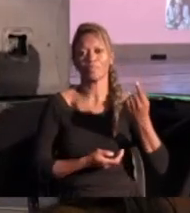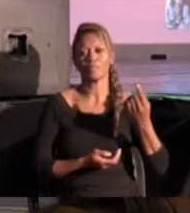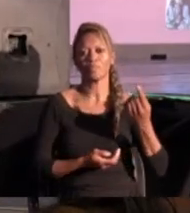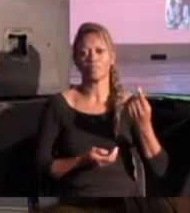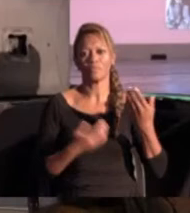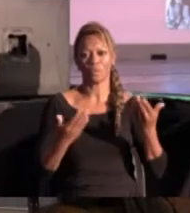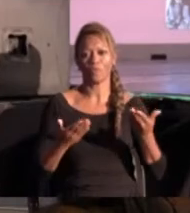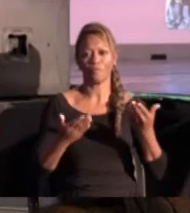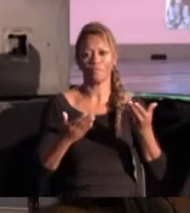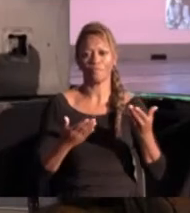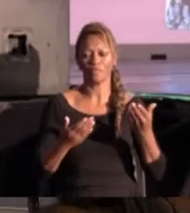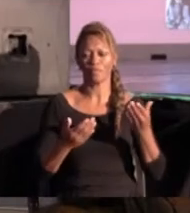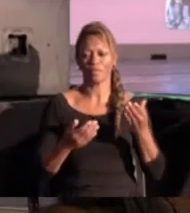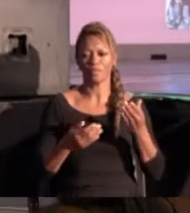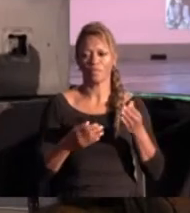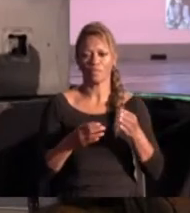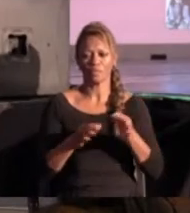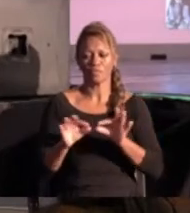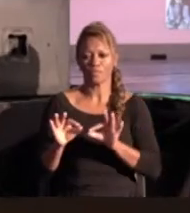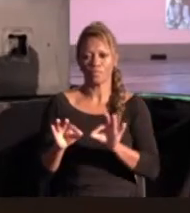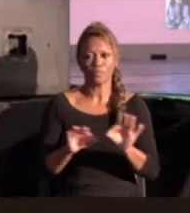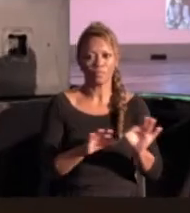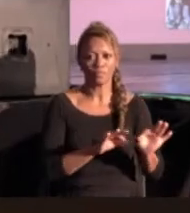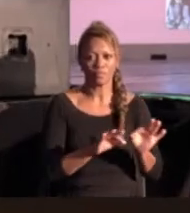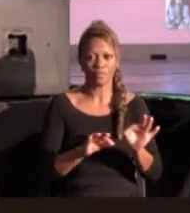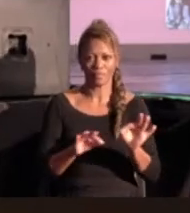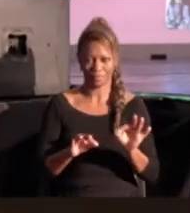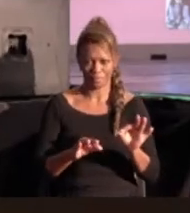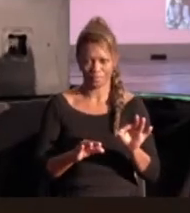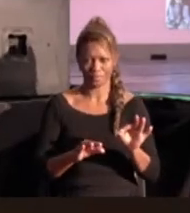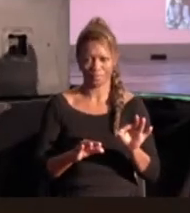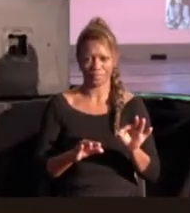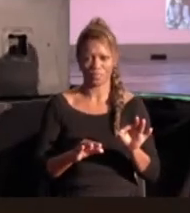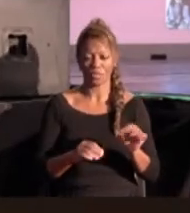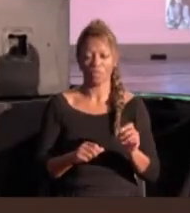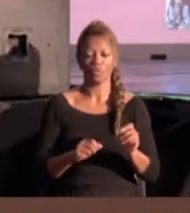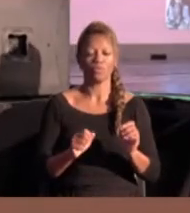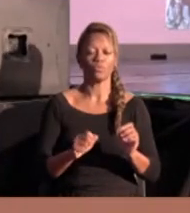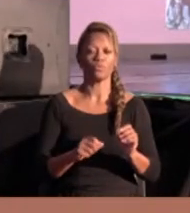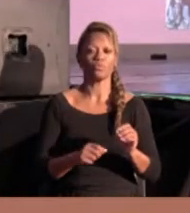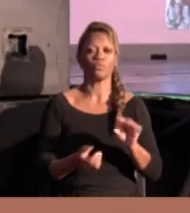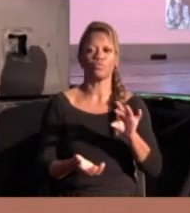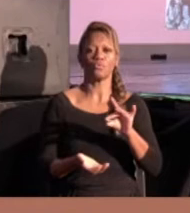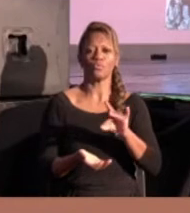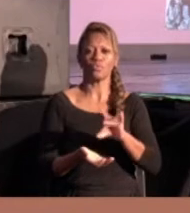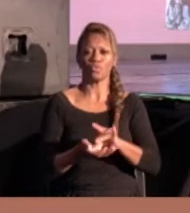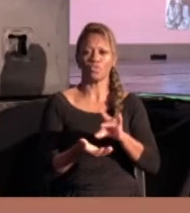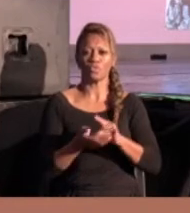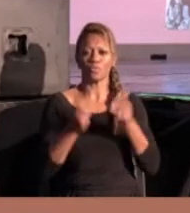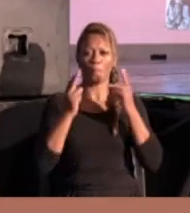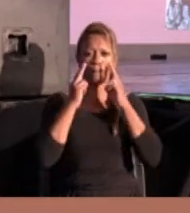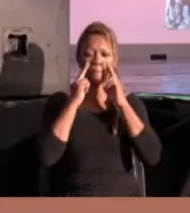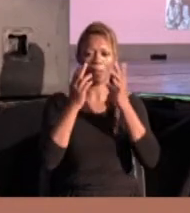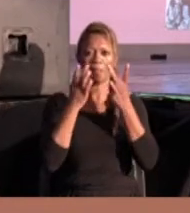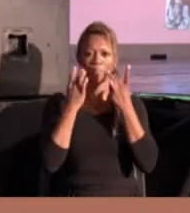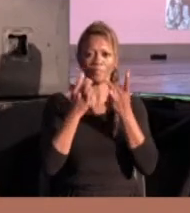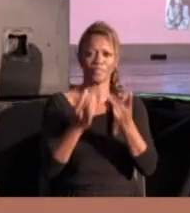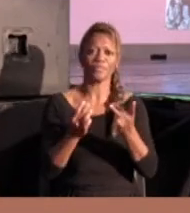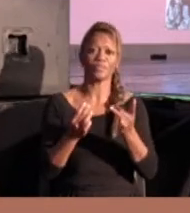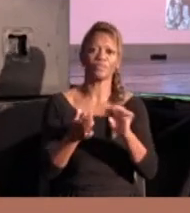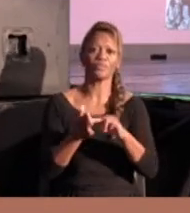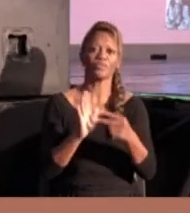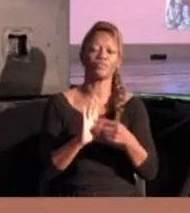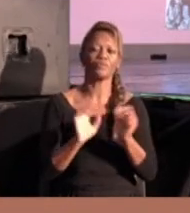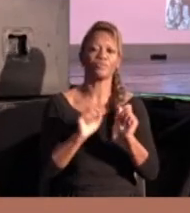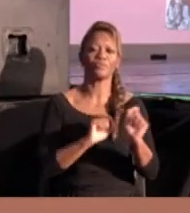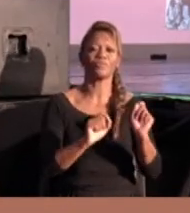vai fazer uma formulação muito interessante em torno da noção do conceito de cosmopercepção. O que isso significa?